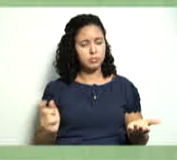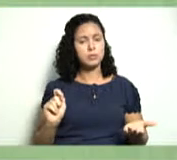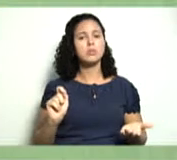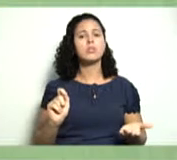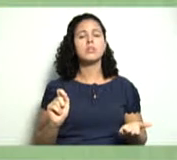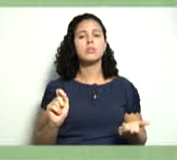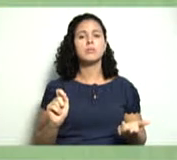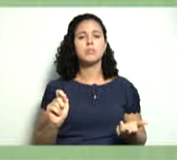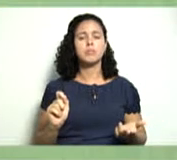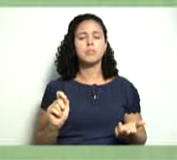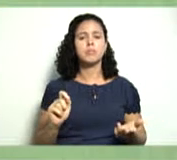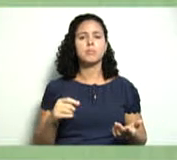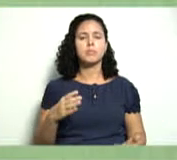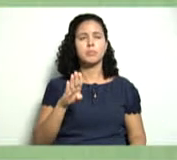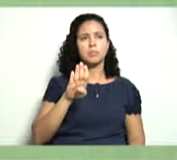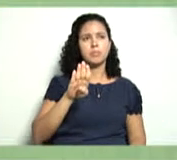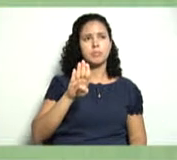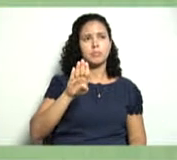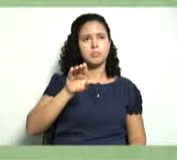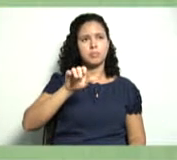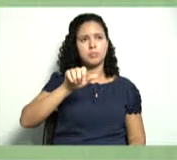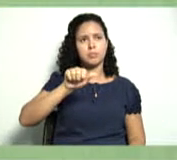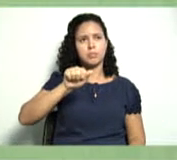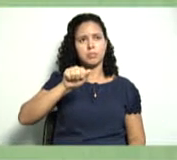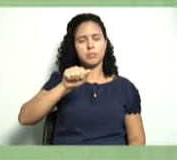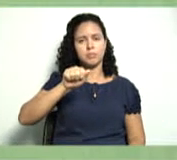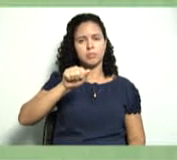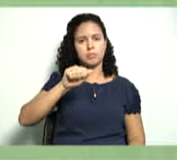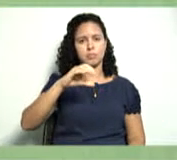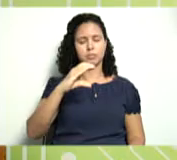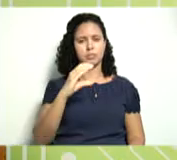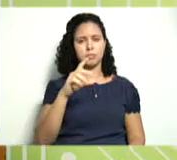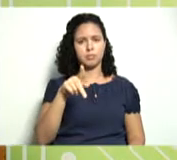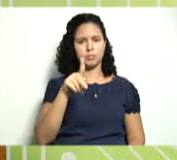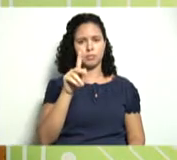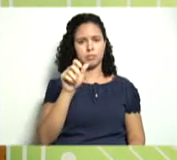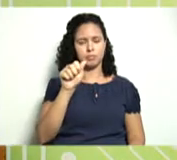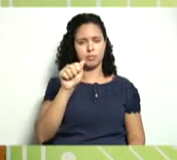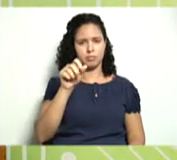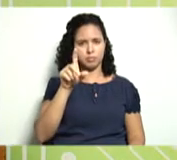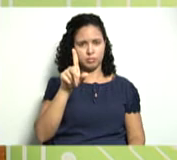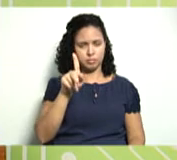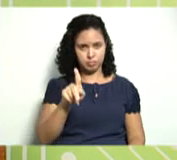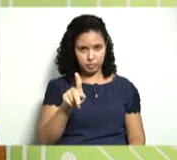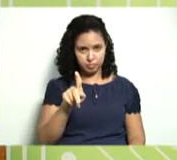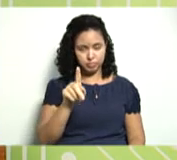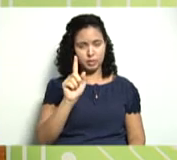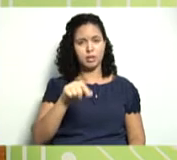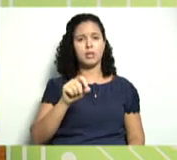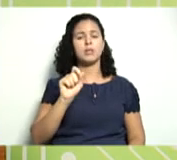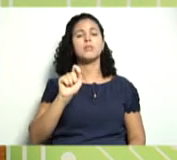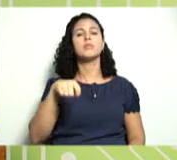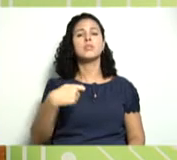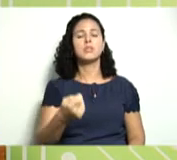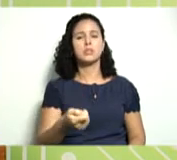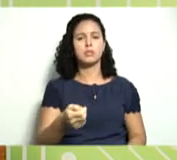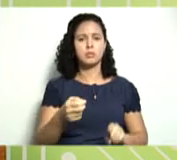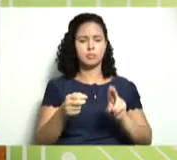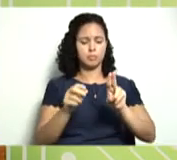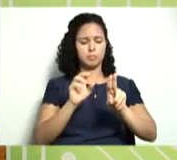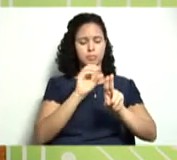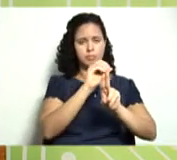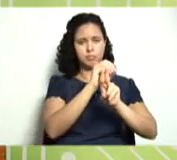essas informações não sejam perdidas então vem aqui nós colocamos alguns termos aqui pra vocês que eu acredito que